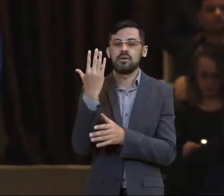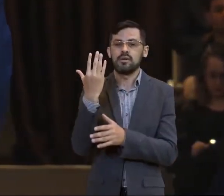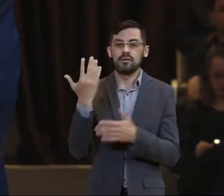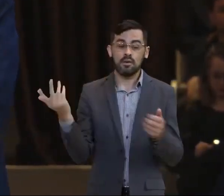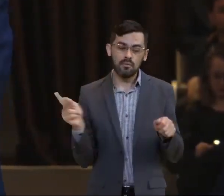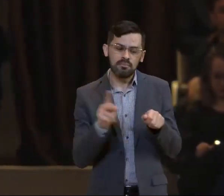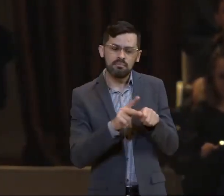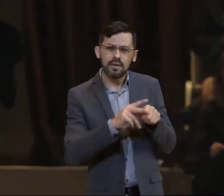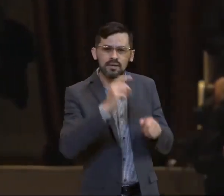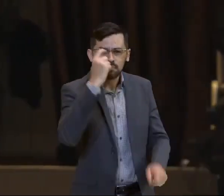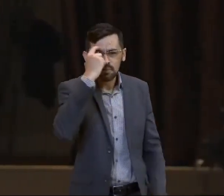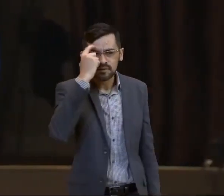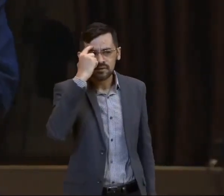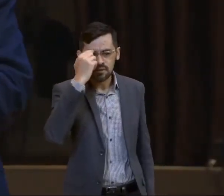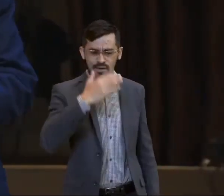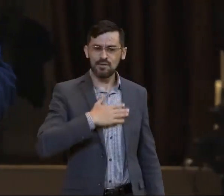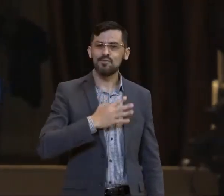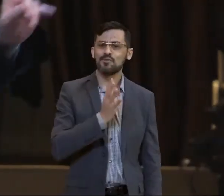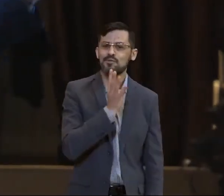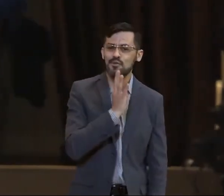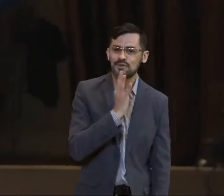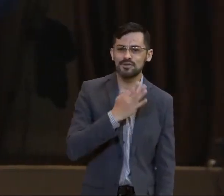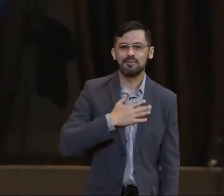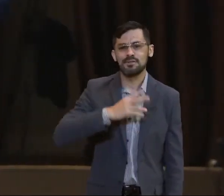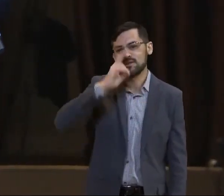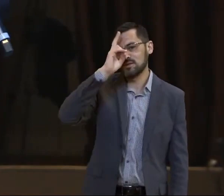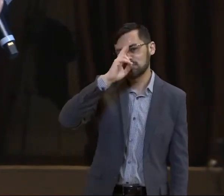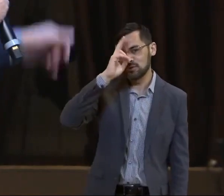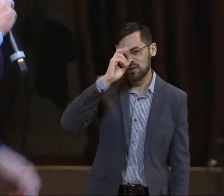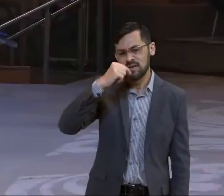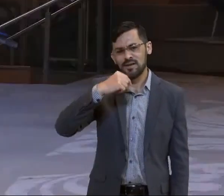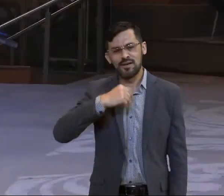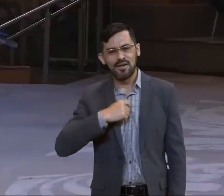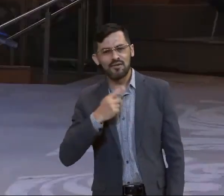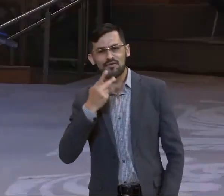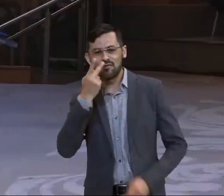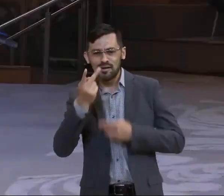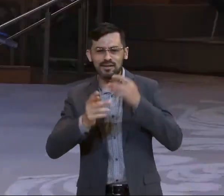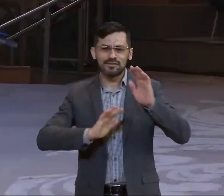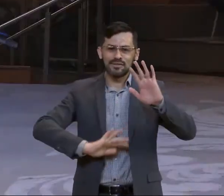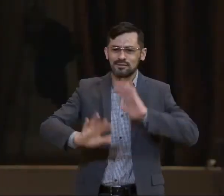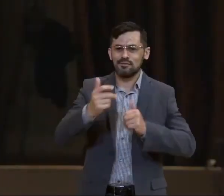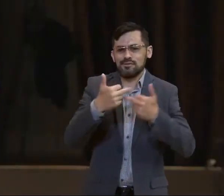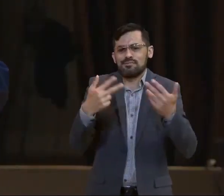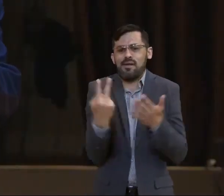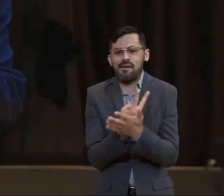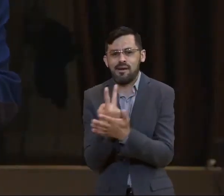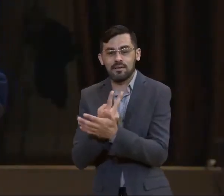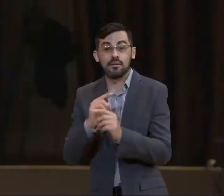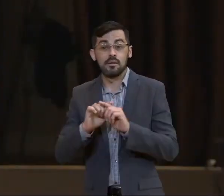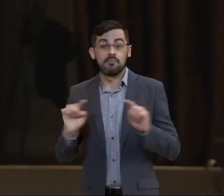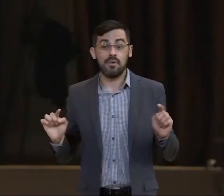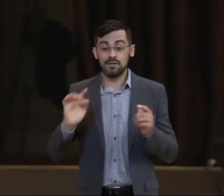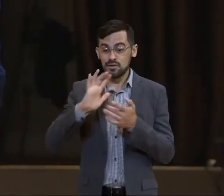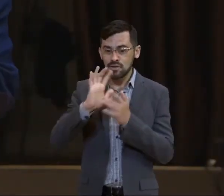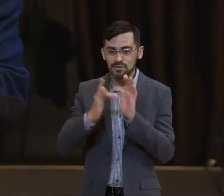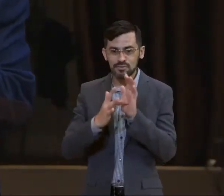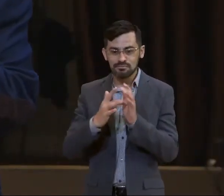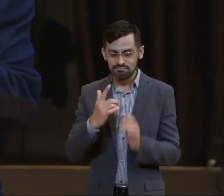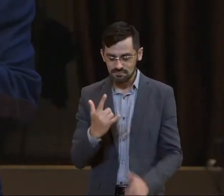Pedro está pensando: eu conheço a minha história, eu sou esse cara que fala as besteiras que não devia falar, mas Jesus me